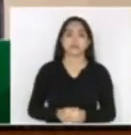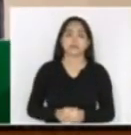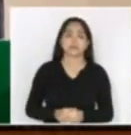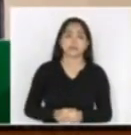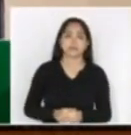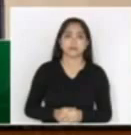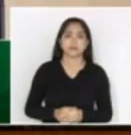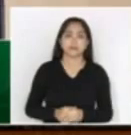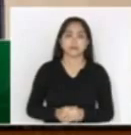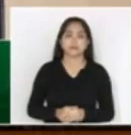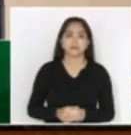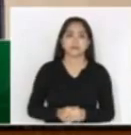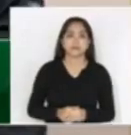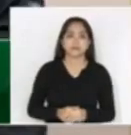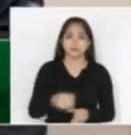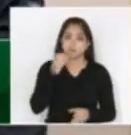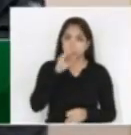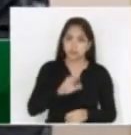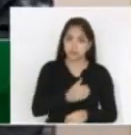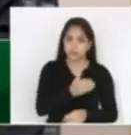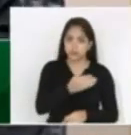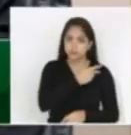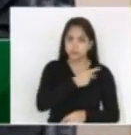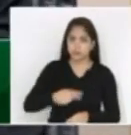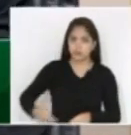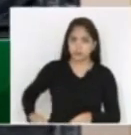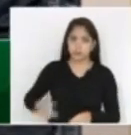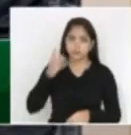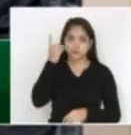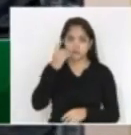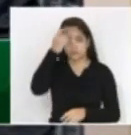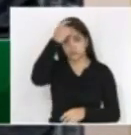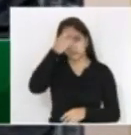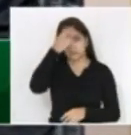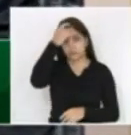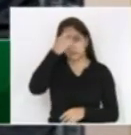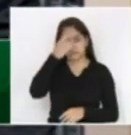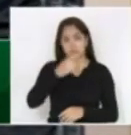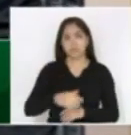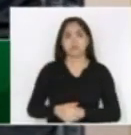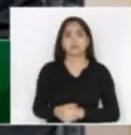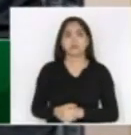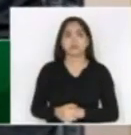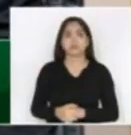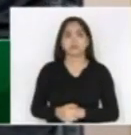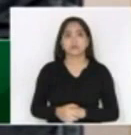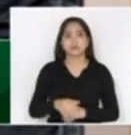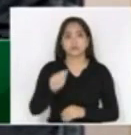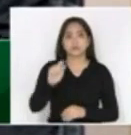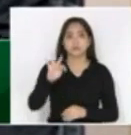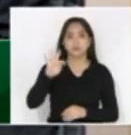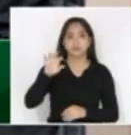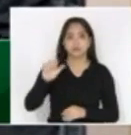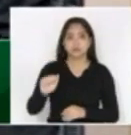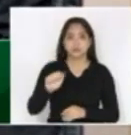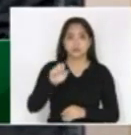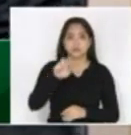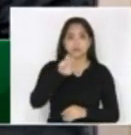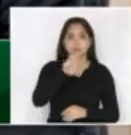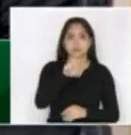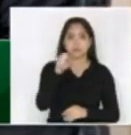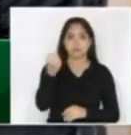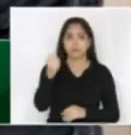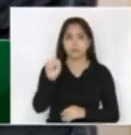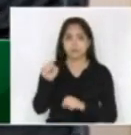anteriores. Boa tarde, senhor presidente, deputado Maurício Scudelark. Ata da